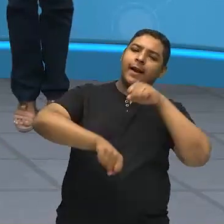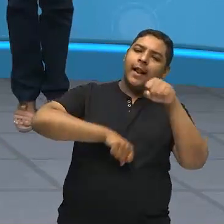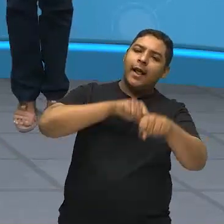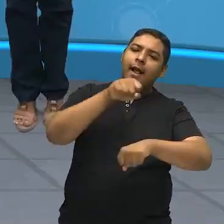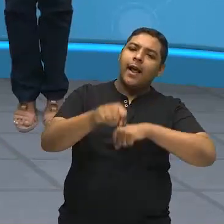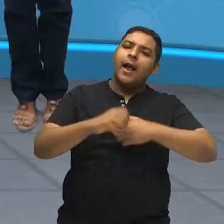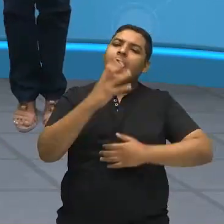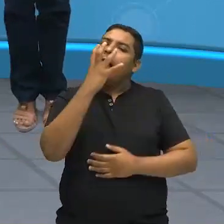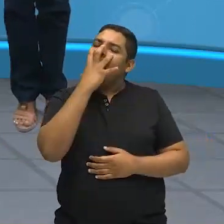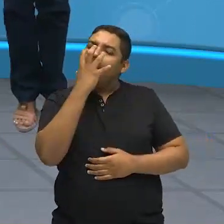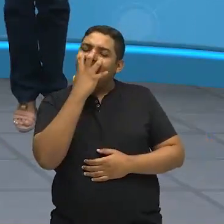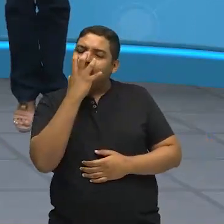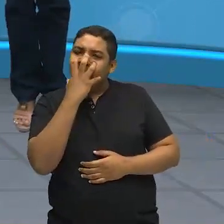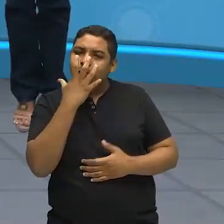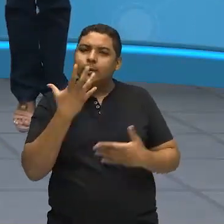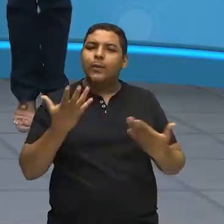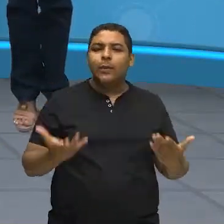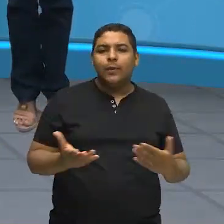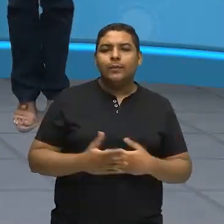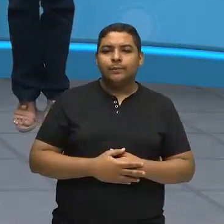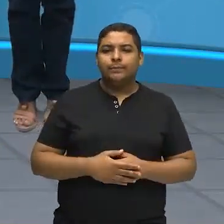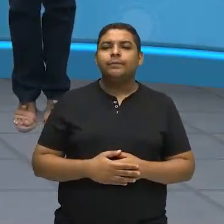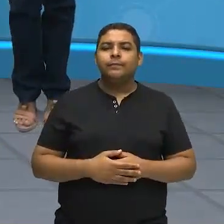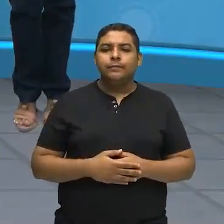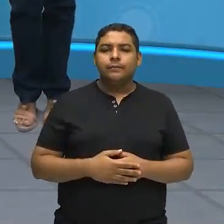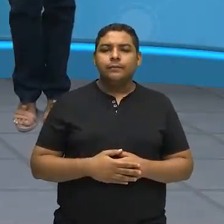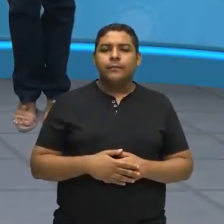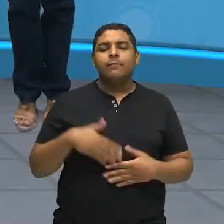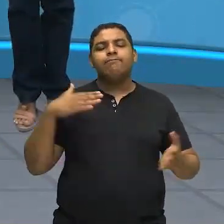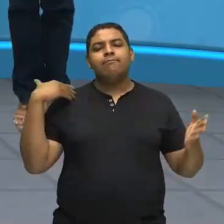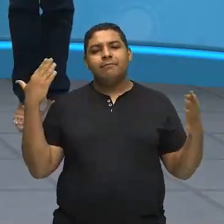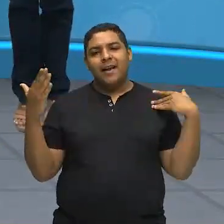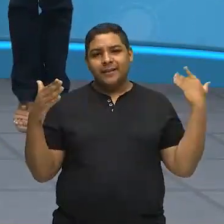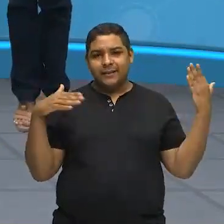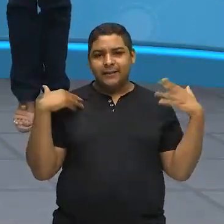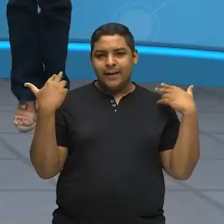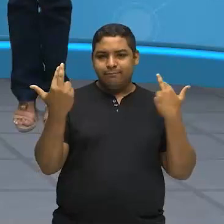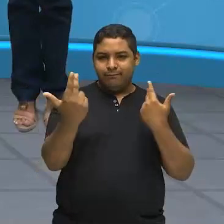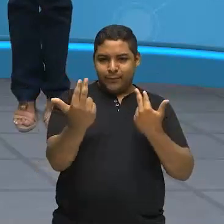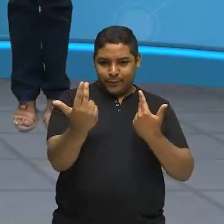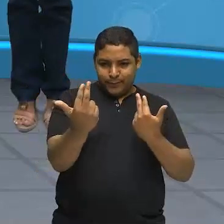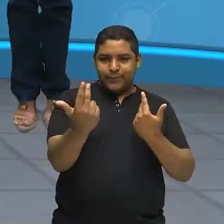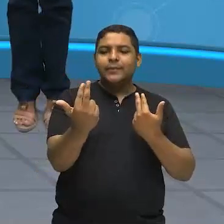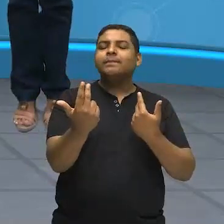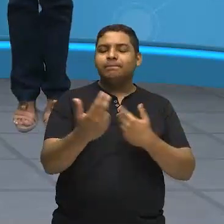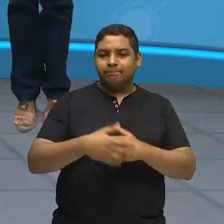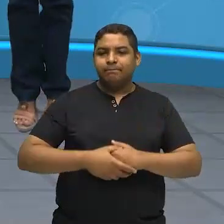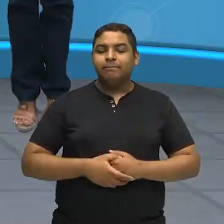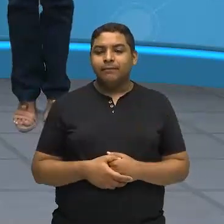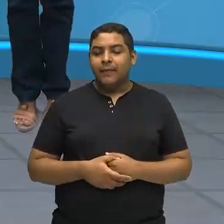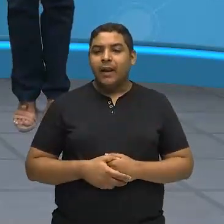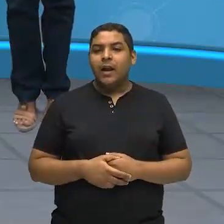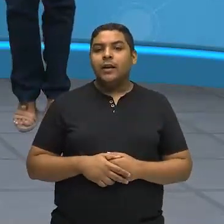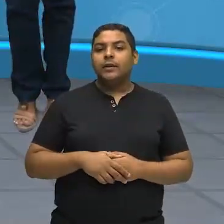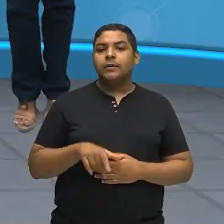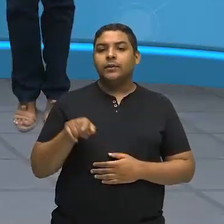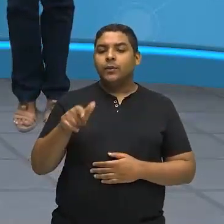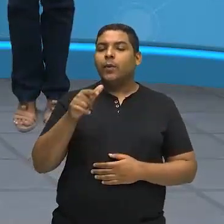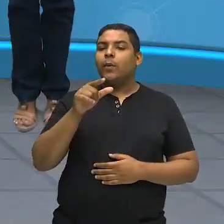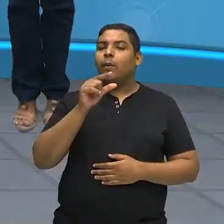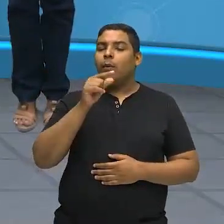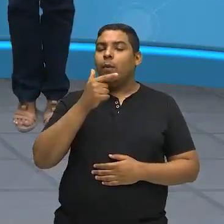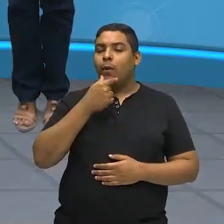seus cachorros, então todo mundo passeia. Então, foi exatamente isso que o Georges Seurat retratou. Só que o Georges